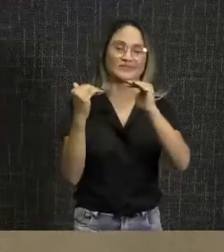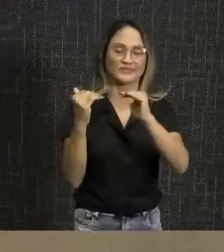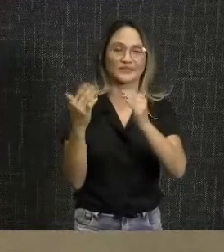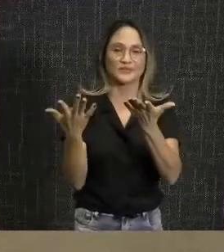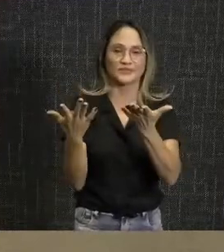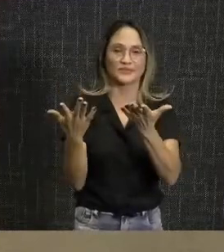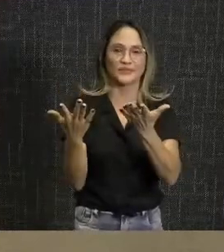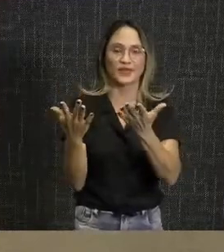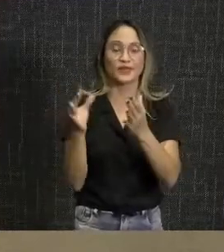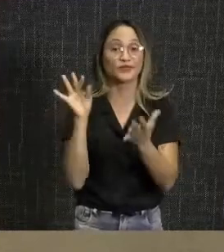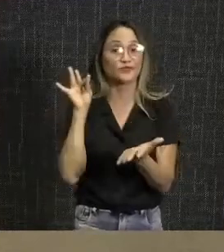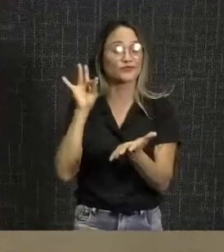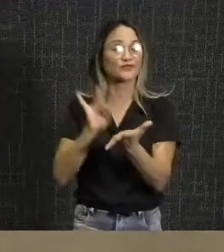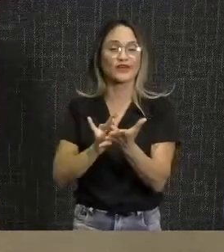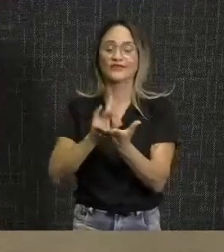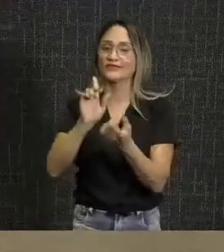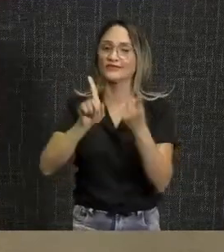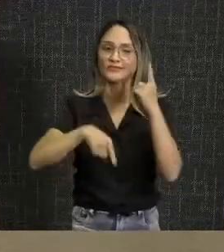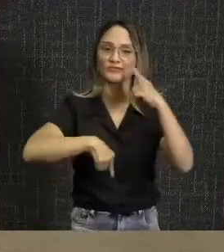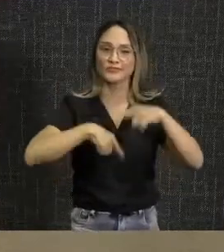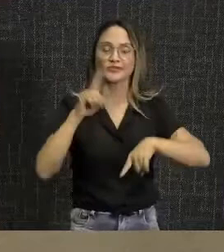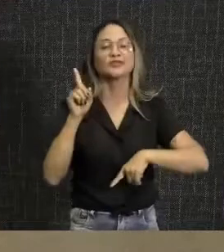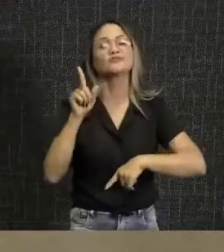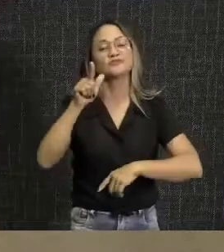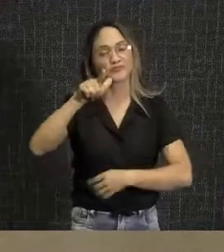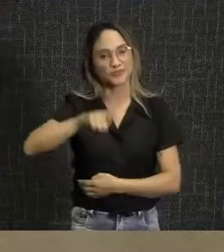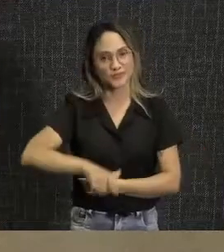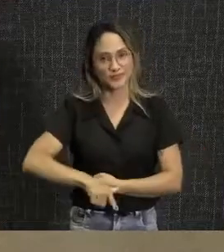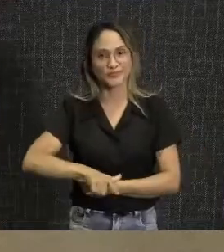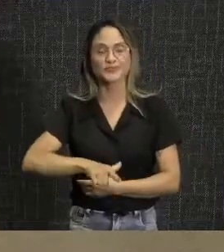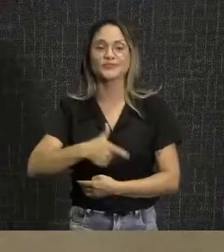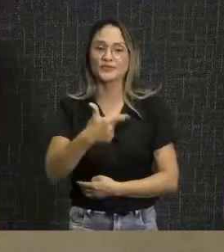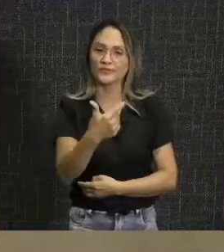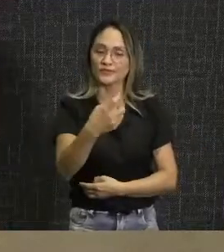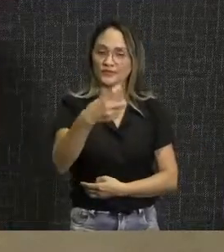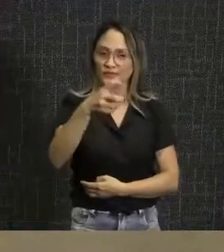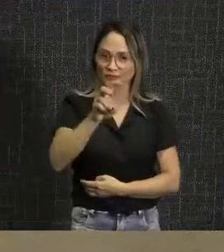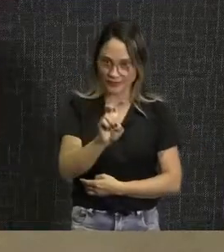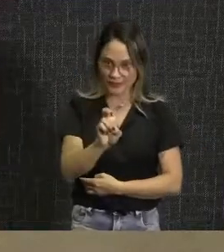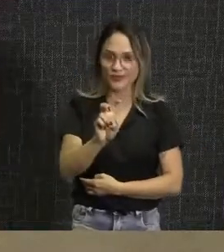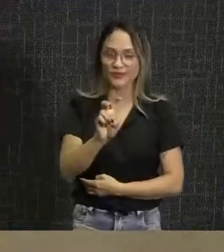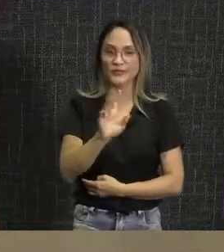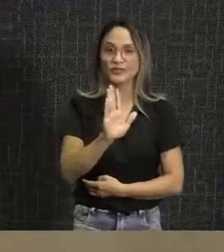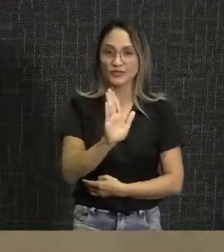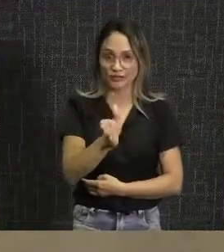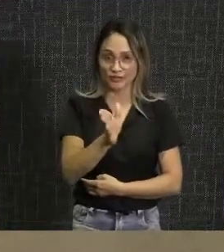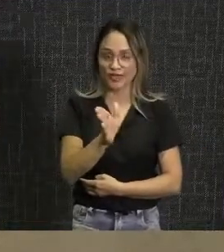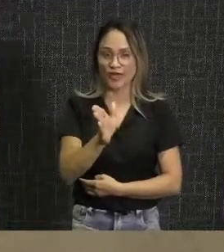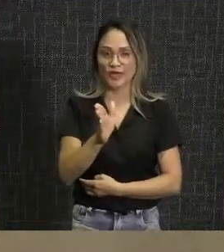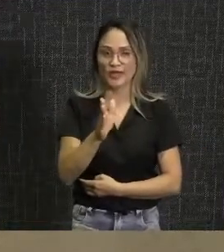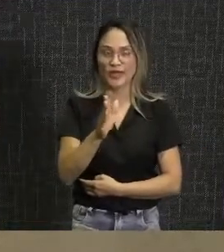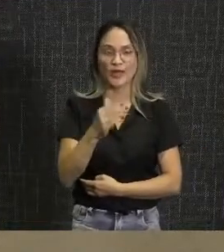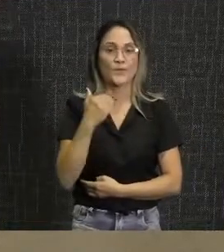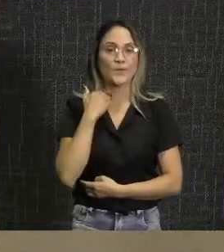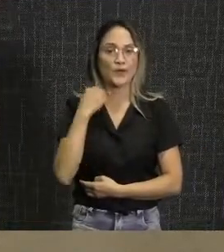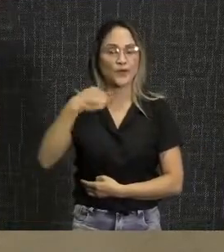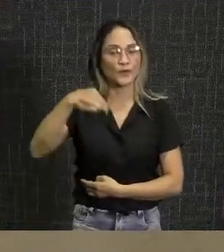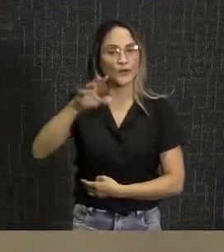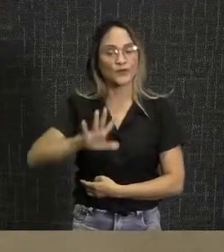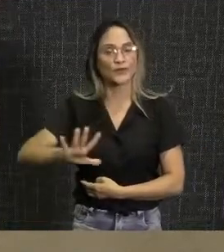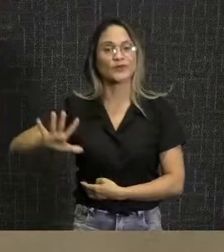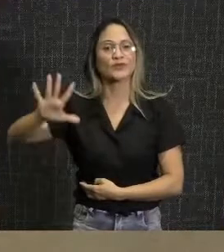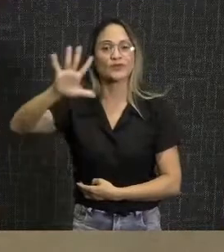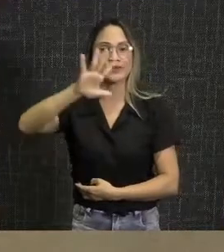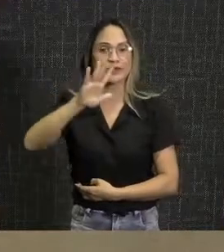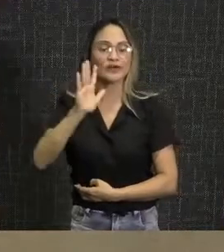seguramente vai ser um grande sucesso mais uma vez. Essa é a 25ª edição. O Banco Nordeste tem acompanhado